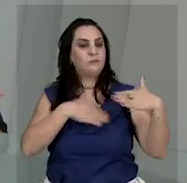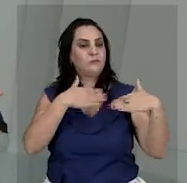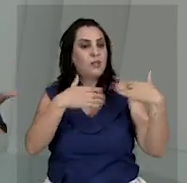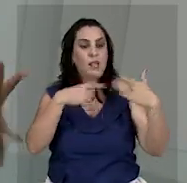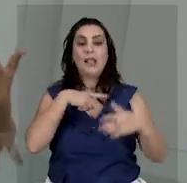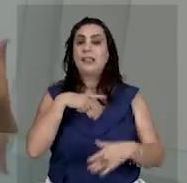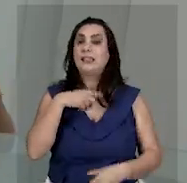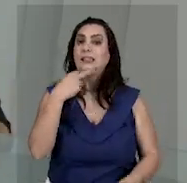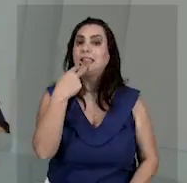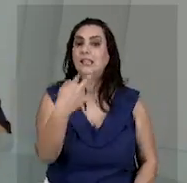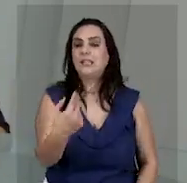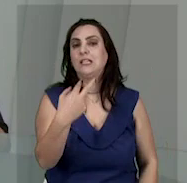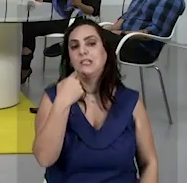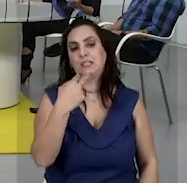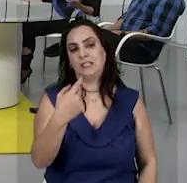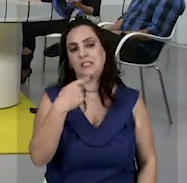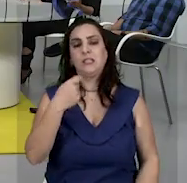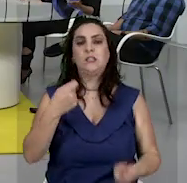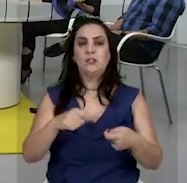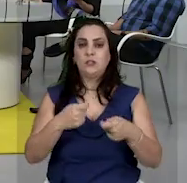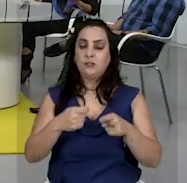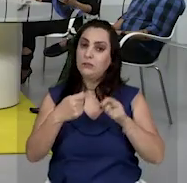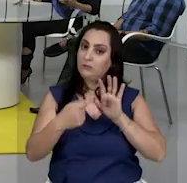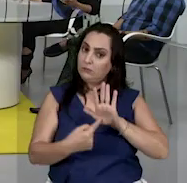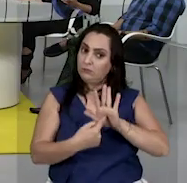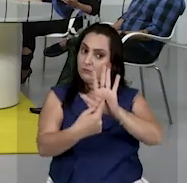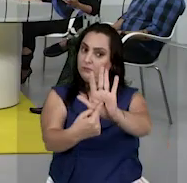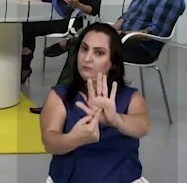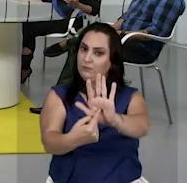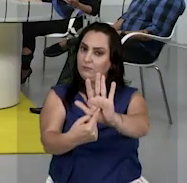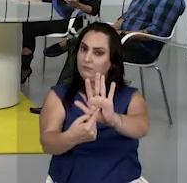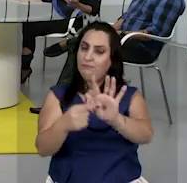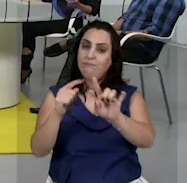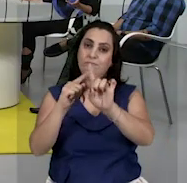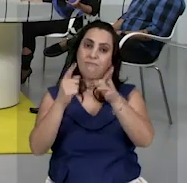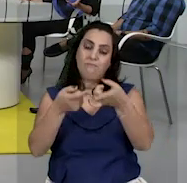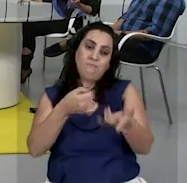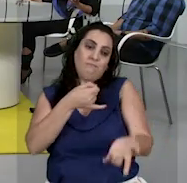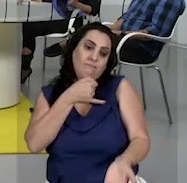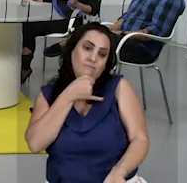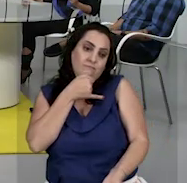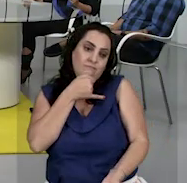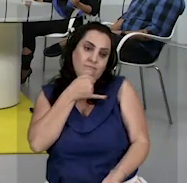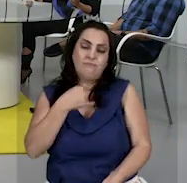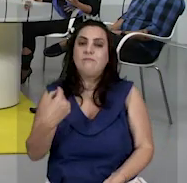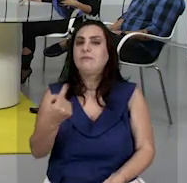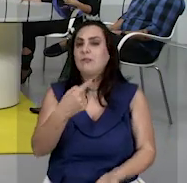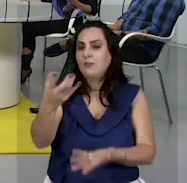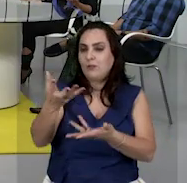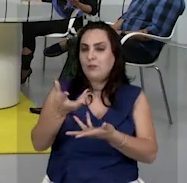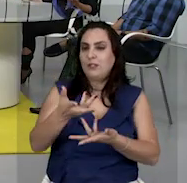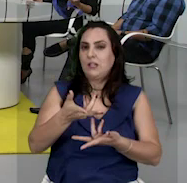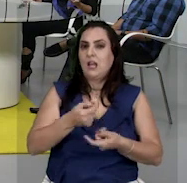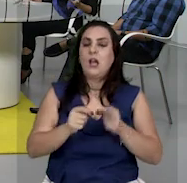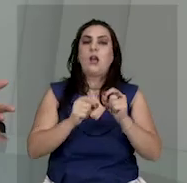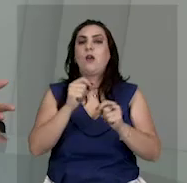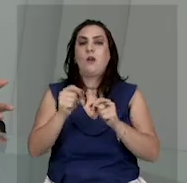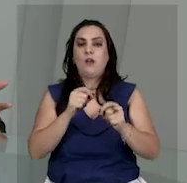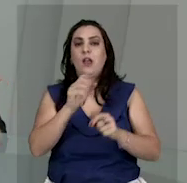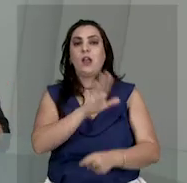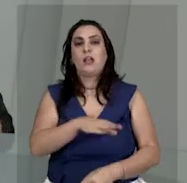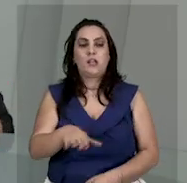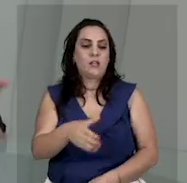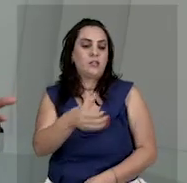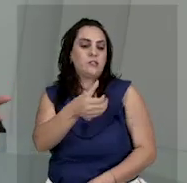uma língua para ela poder se expressar. Mas é muito comum, infelizmente, a gente receber na escola crianças com 6, 7, 10